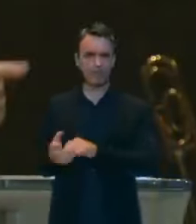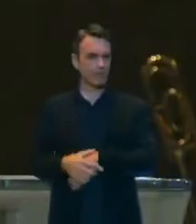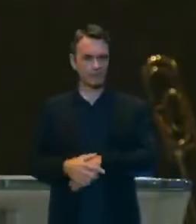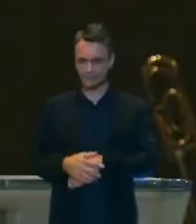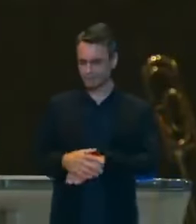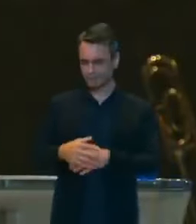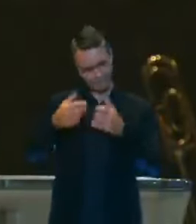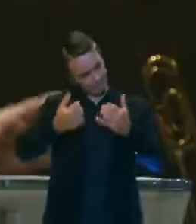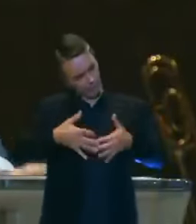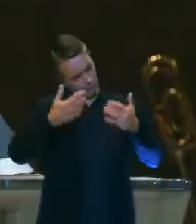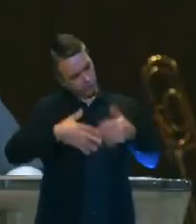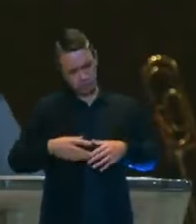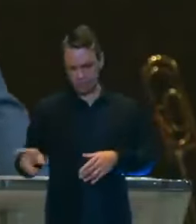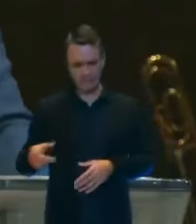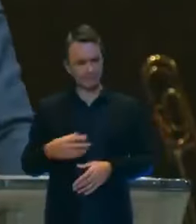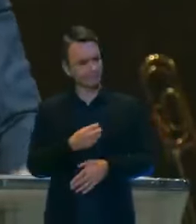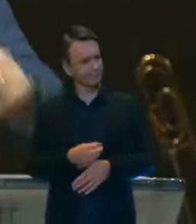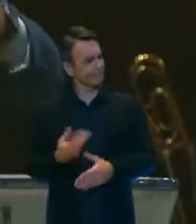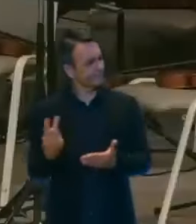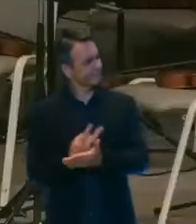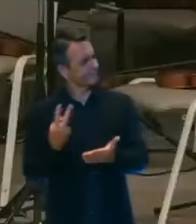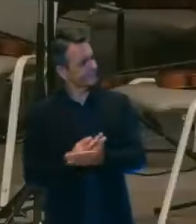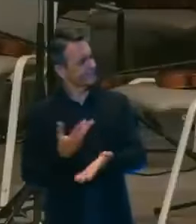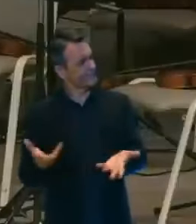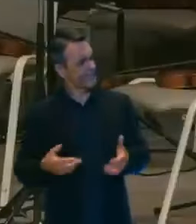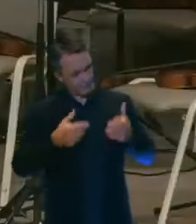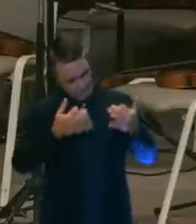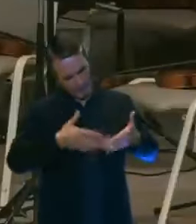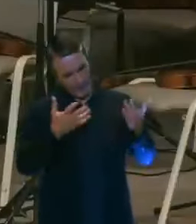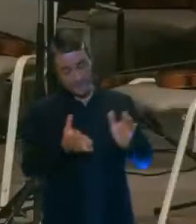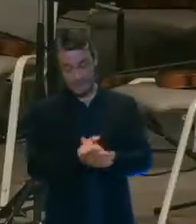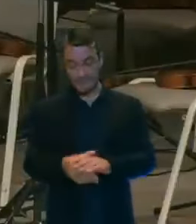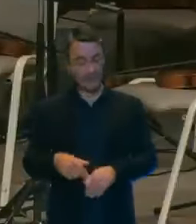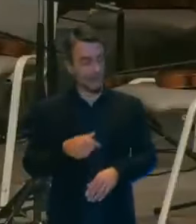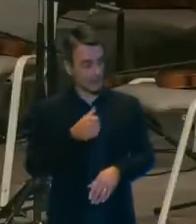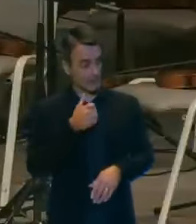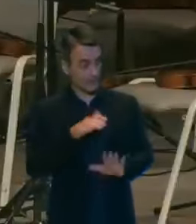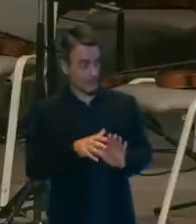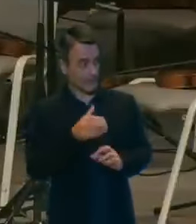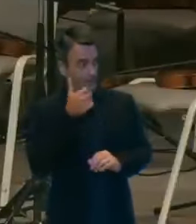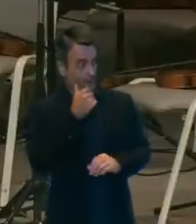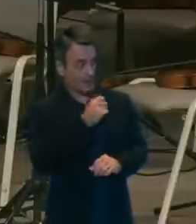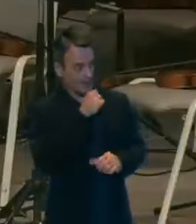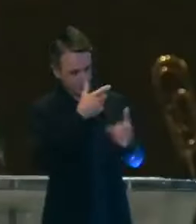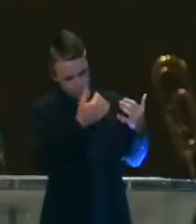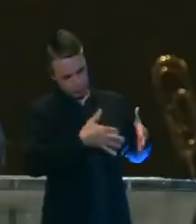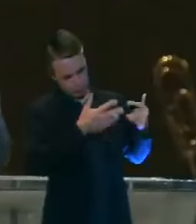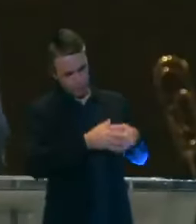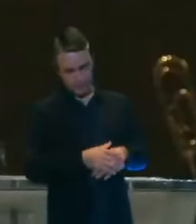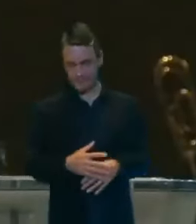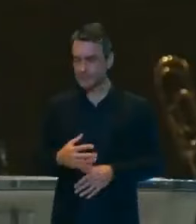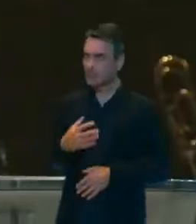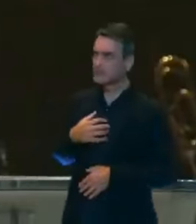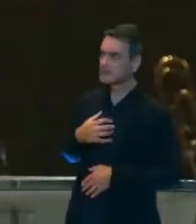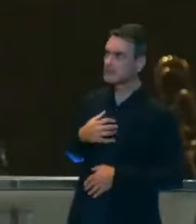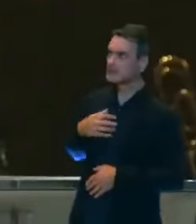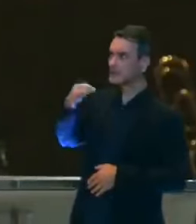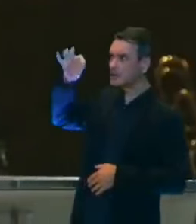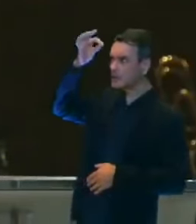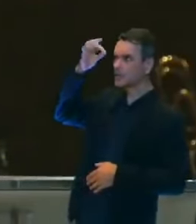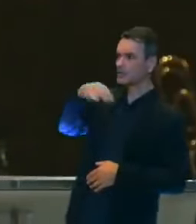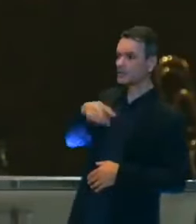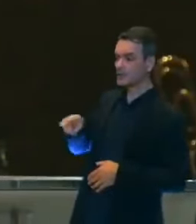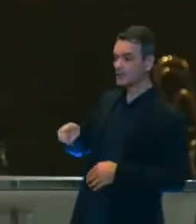que o filho estava fazendo de errado. Só que enquanto ela estava falando, uma voz do meu espírito dizia: esse menino vai